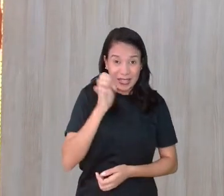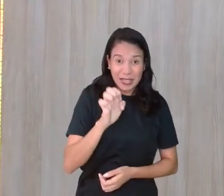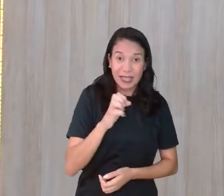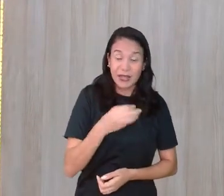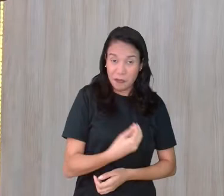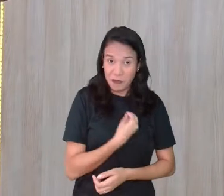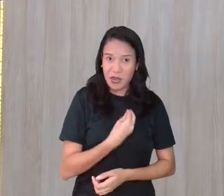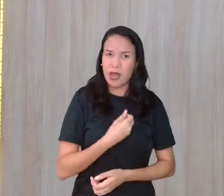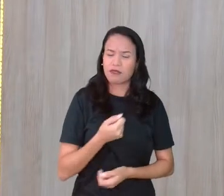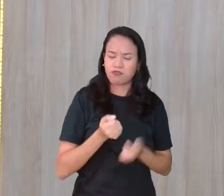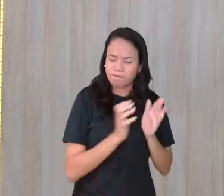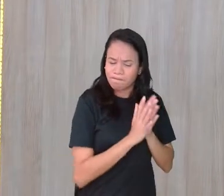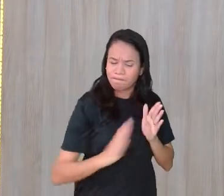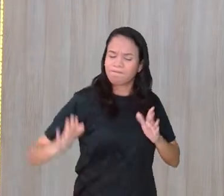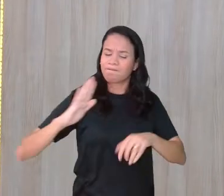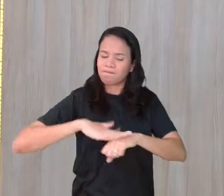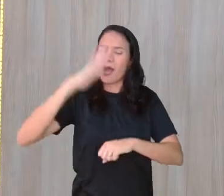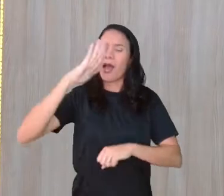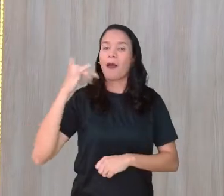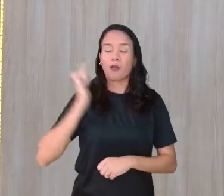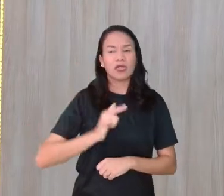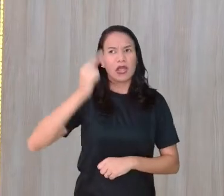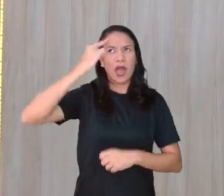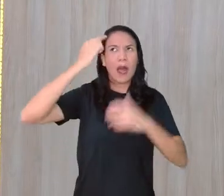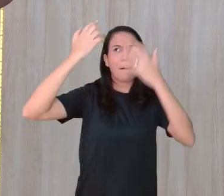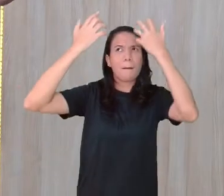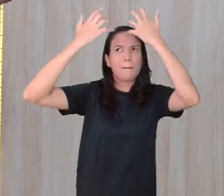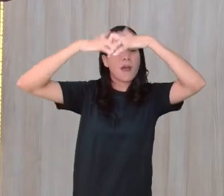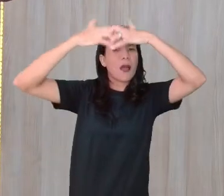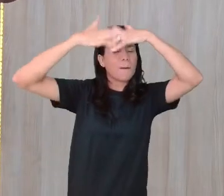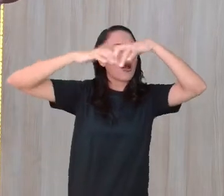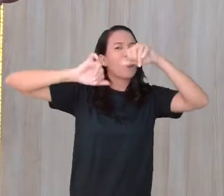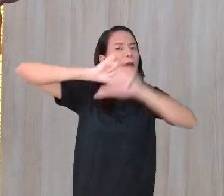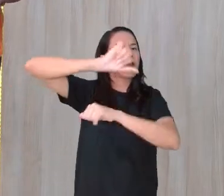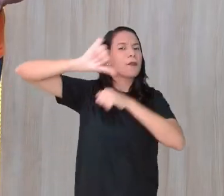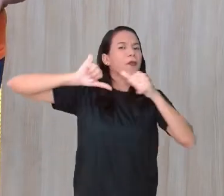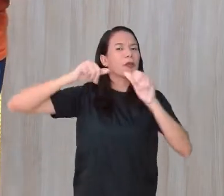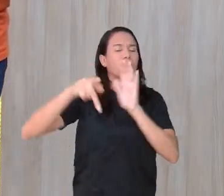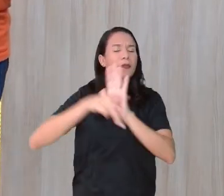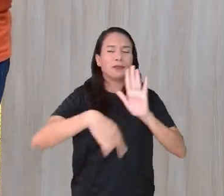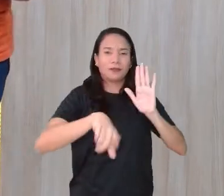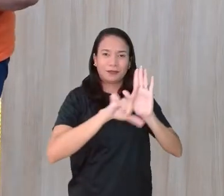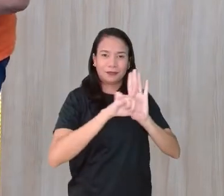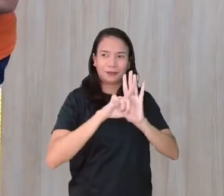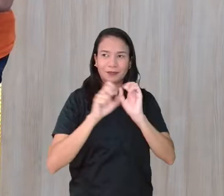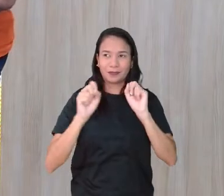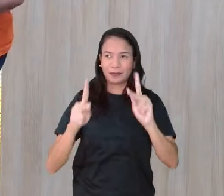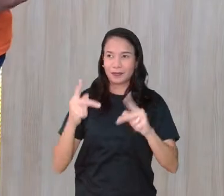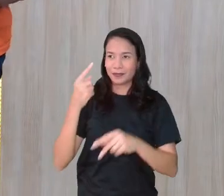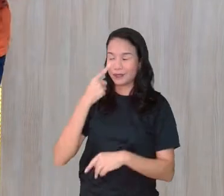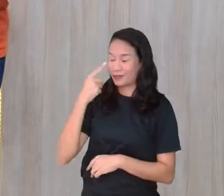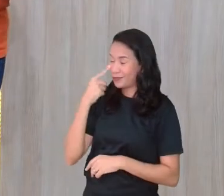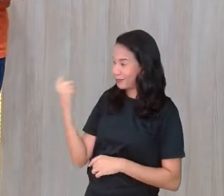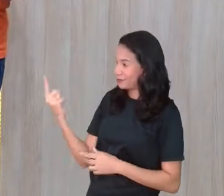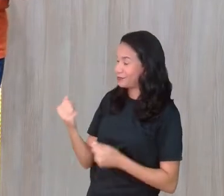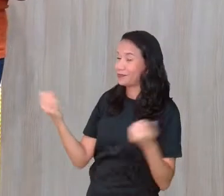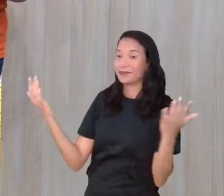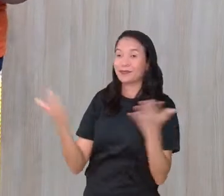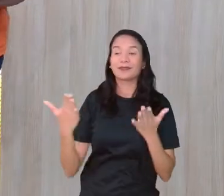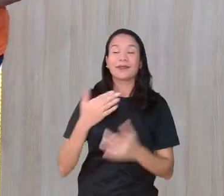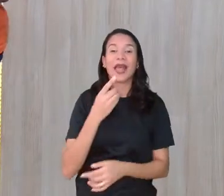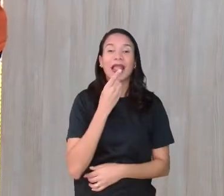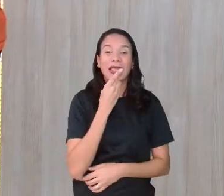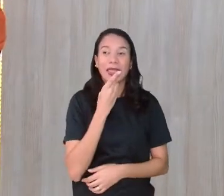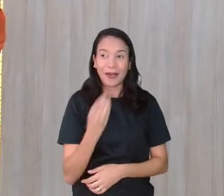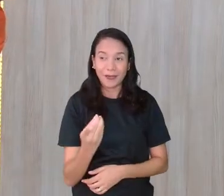tivesse mais tempo, ele ia refazer algumas de suas leis. Mas vamos ver agora a questão de